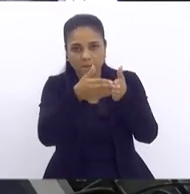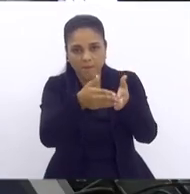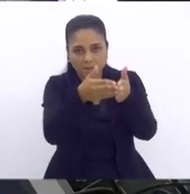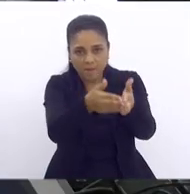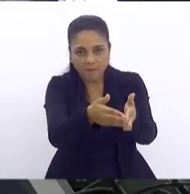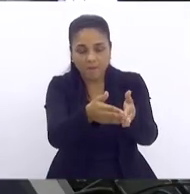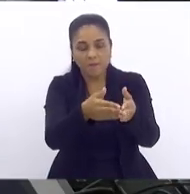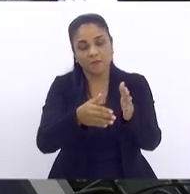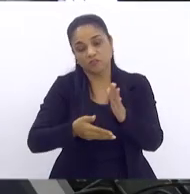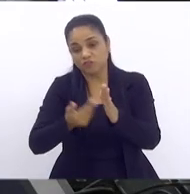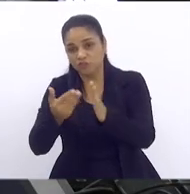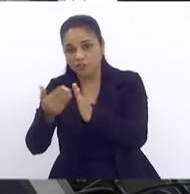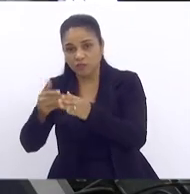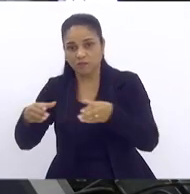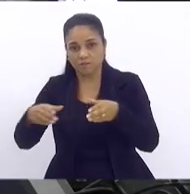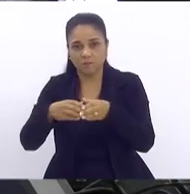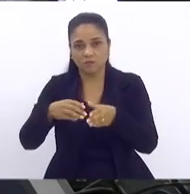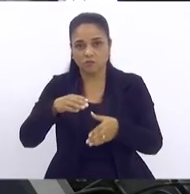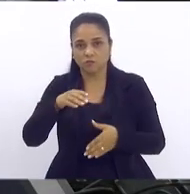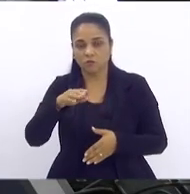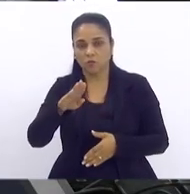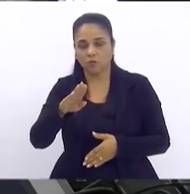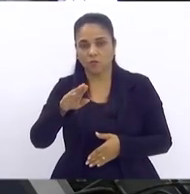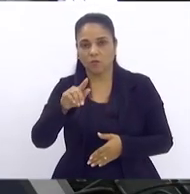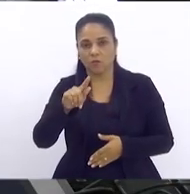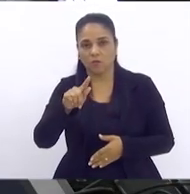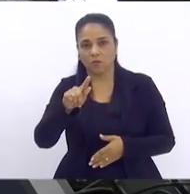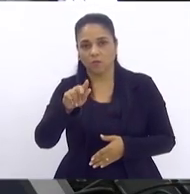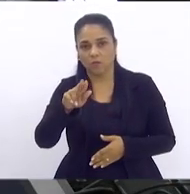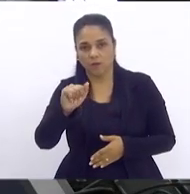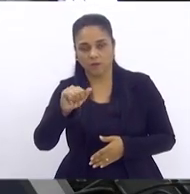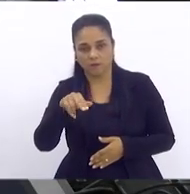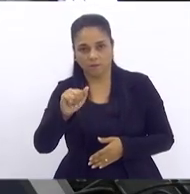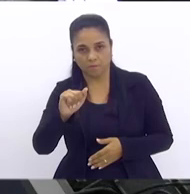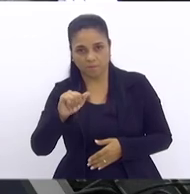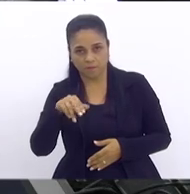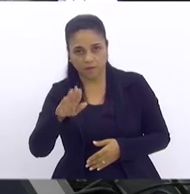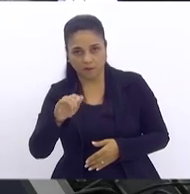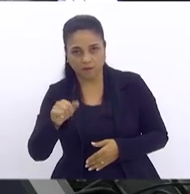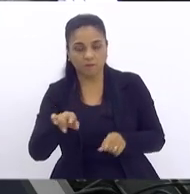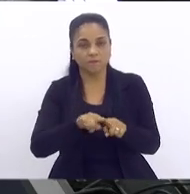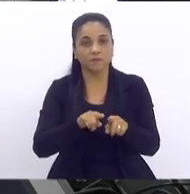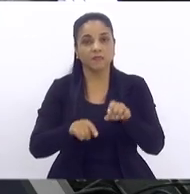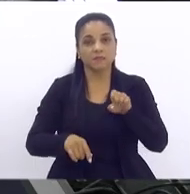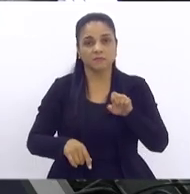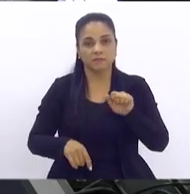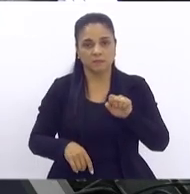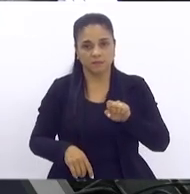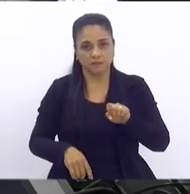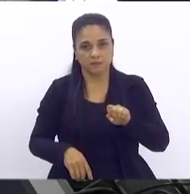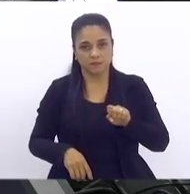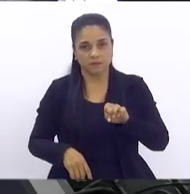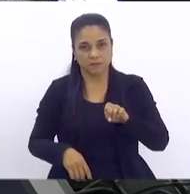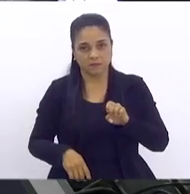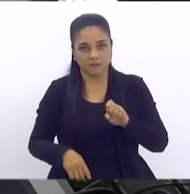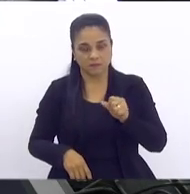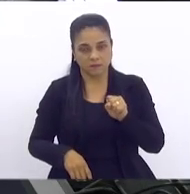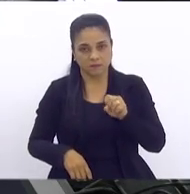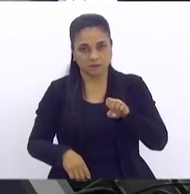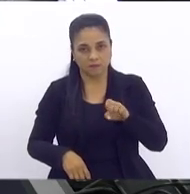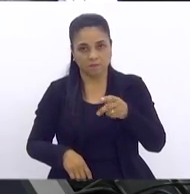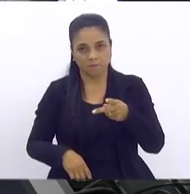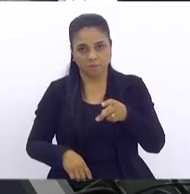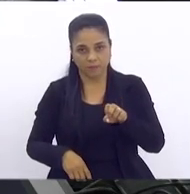retiradas da Baía de Guanabara, como também da Baía de Sepitiba e a Baía da Ilha Grande, se porventura tem na Baía de Ilha Grande alguns navios que